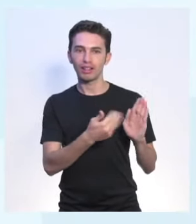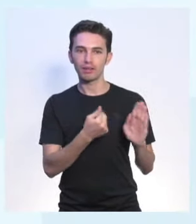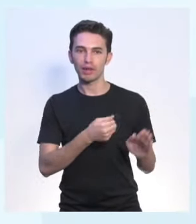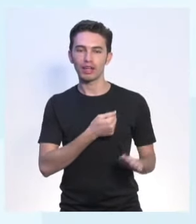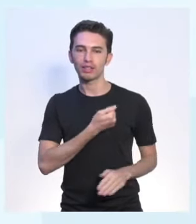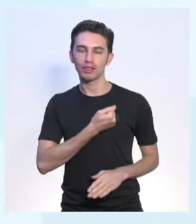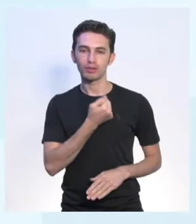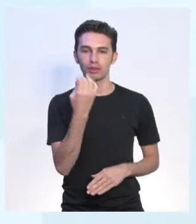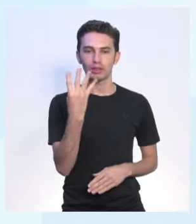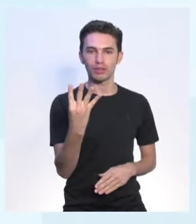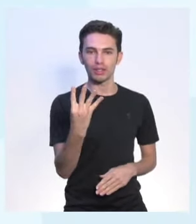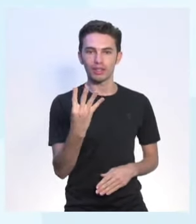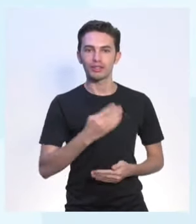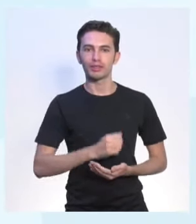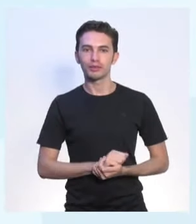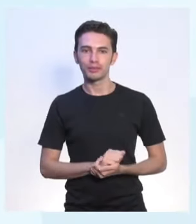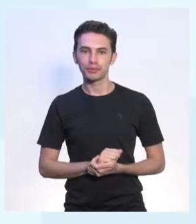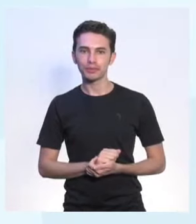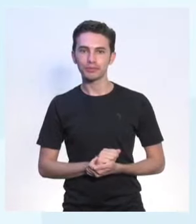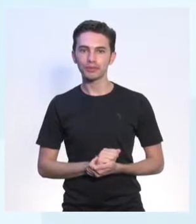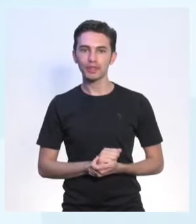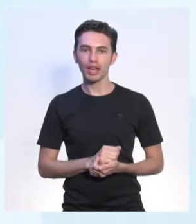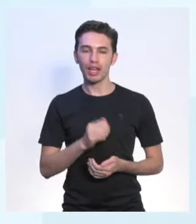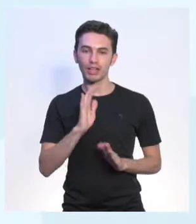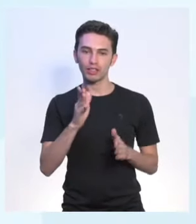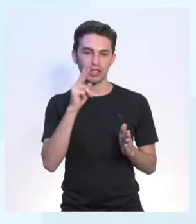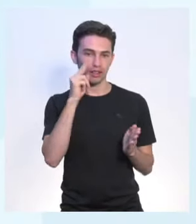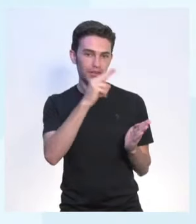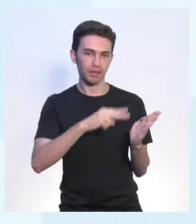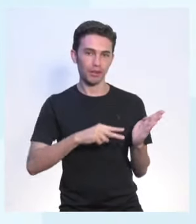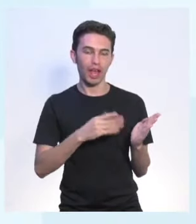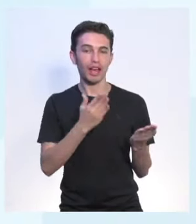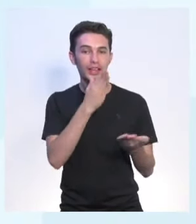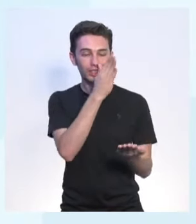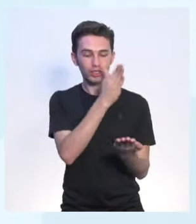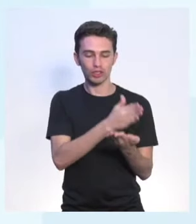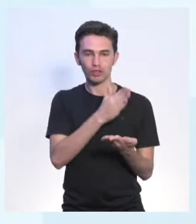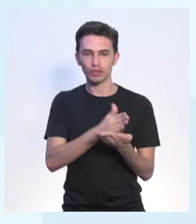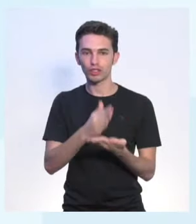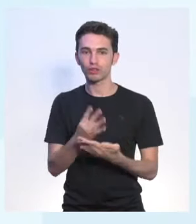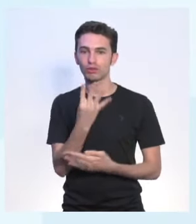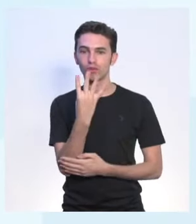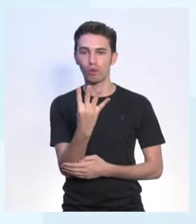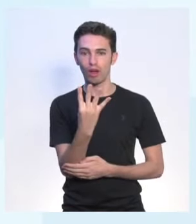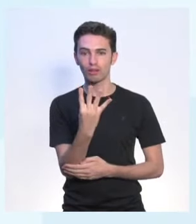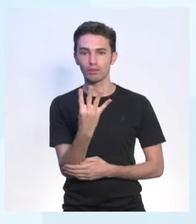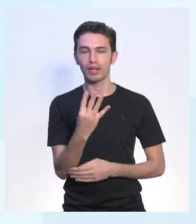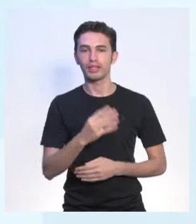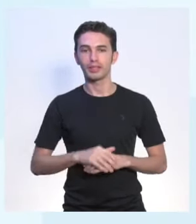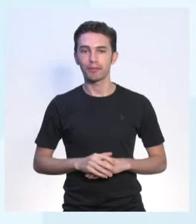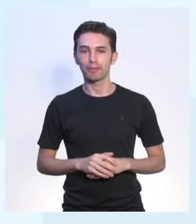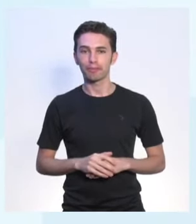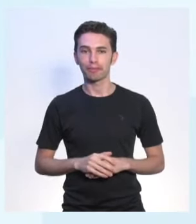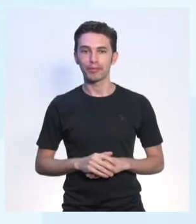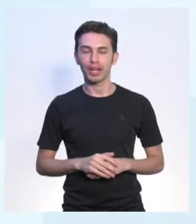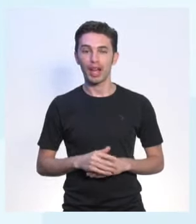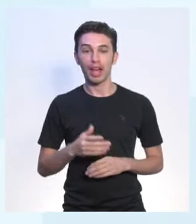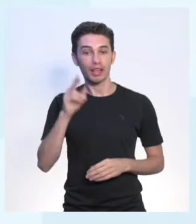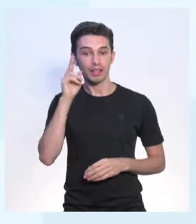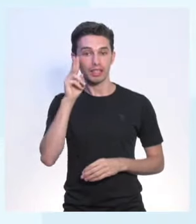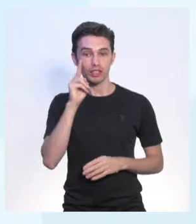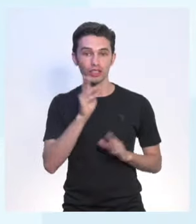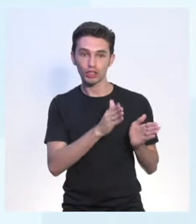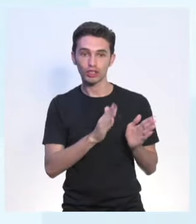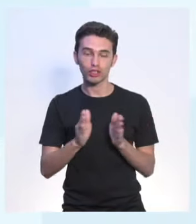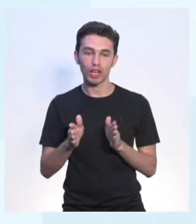aluno, mas nós dividimos em várias partes. E na primeira aula que nós trabalhamos esse conceito dos benefícios